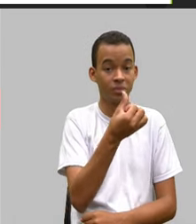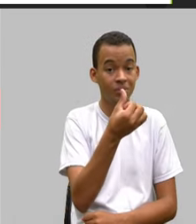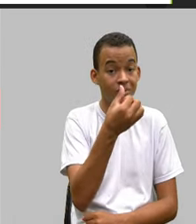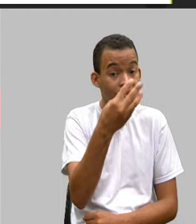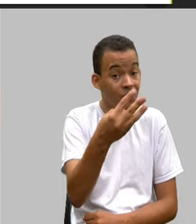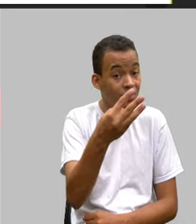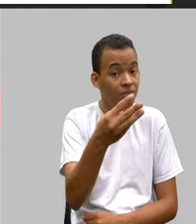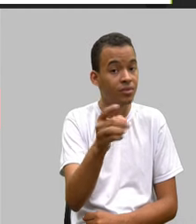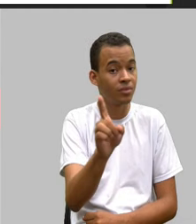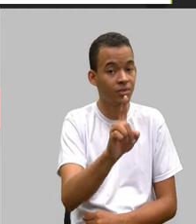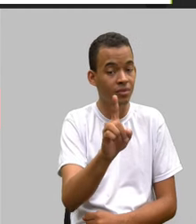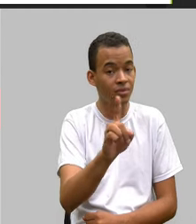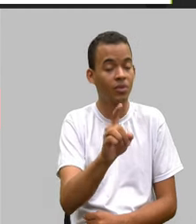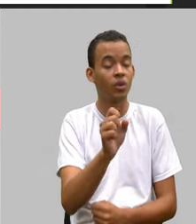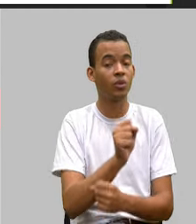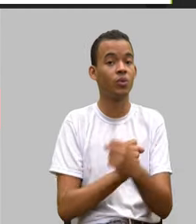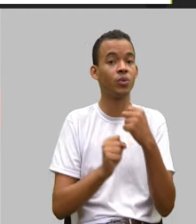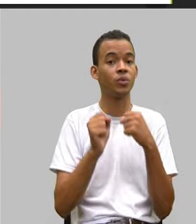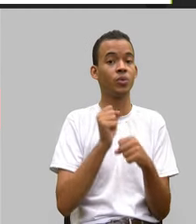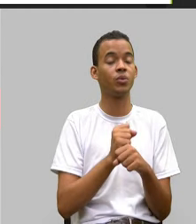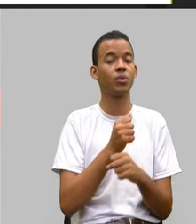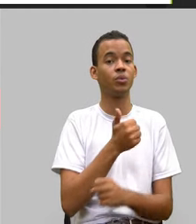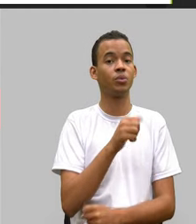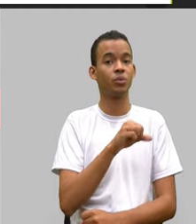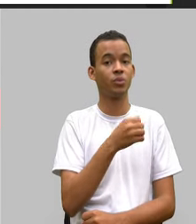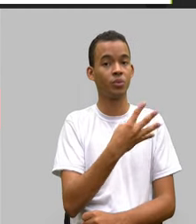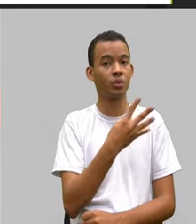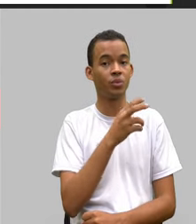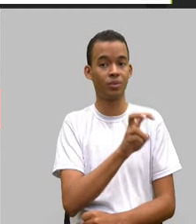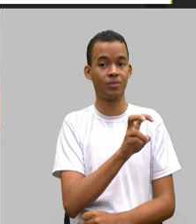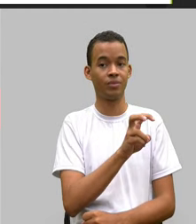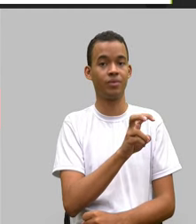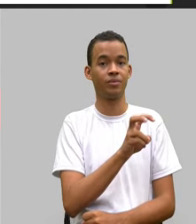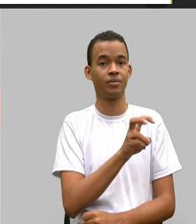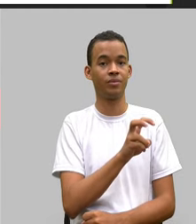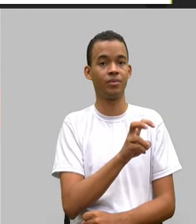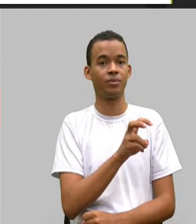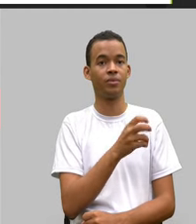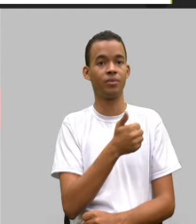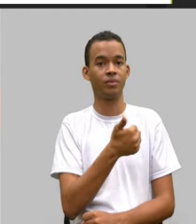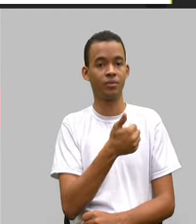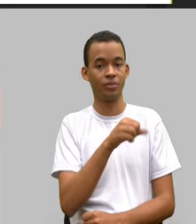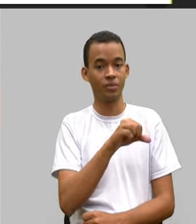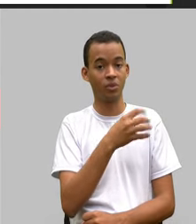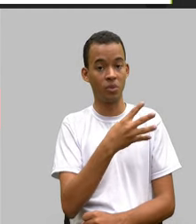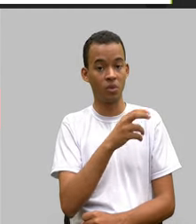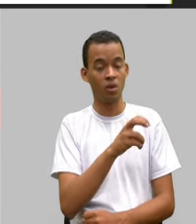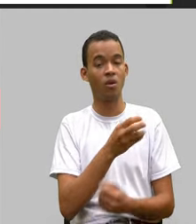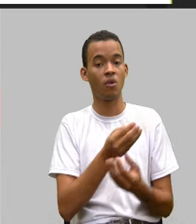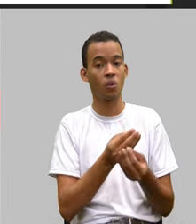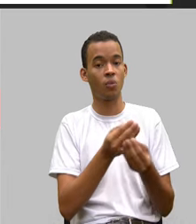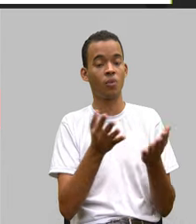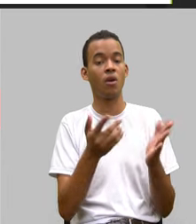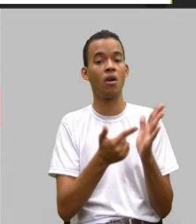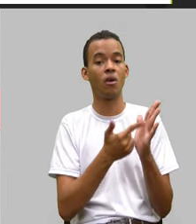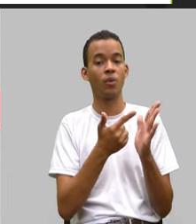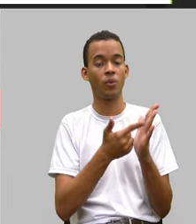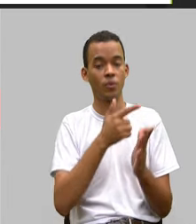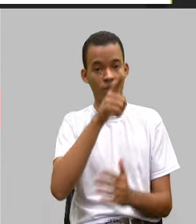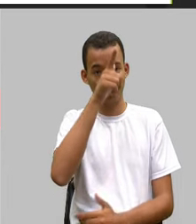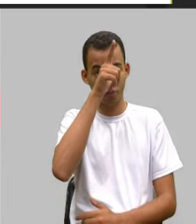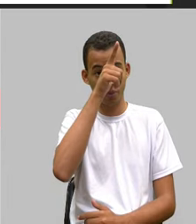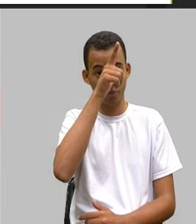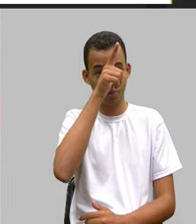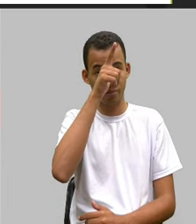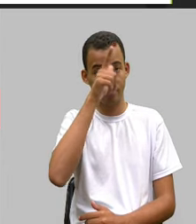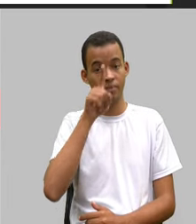em 45 é porque foi publicado numa revista alemã E aí o pessoal de Israel tomou